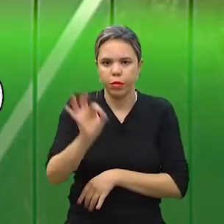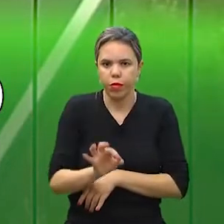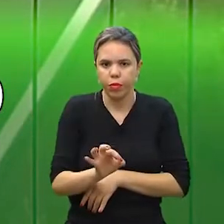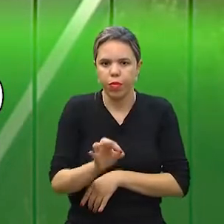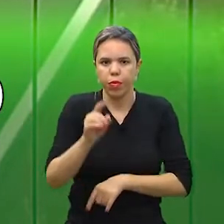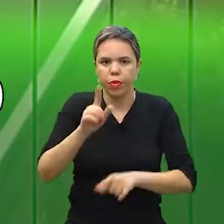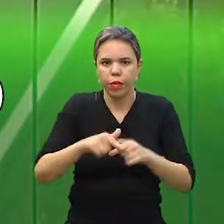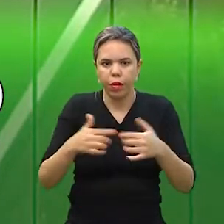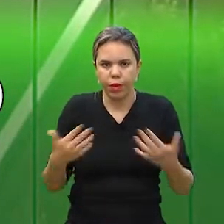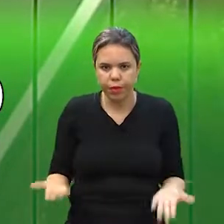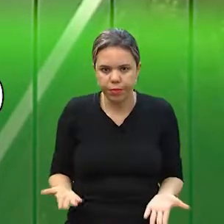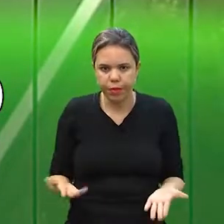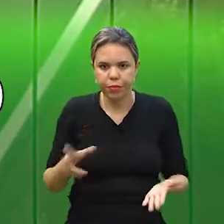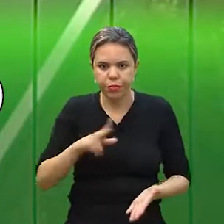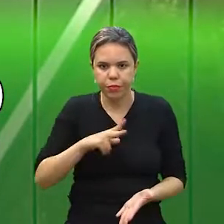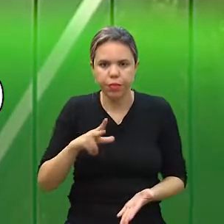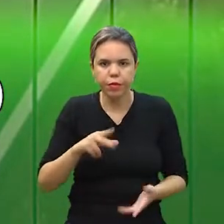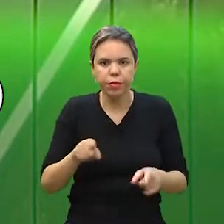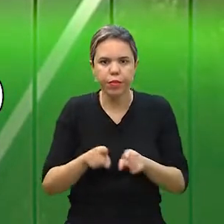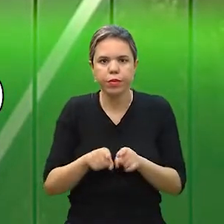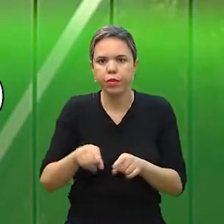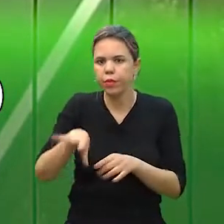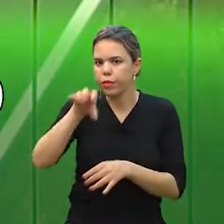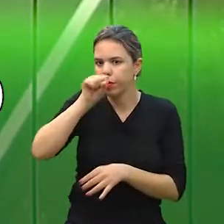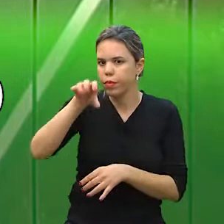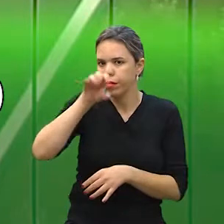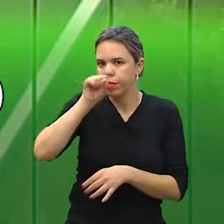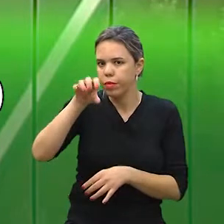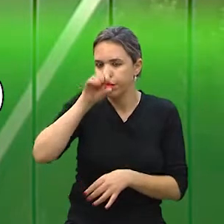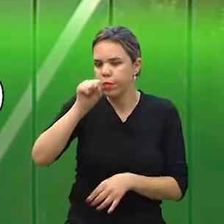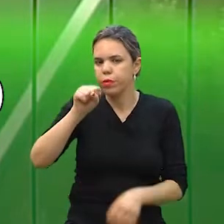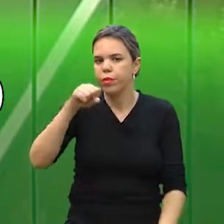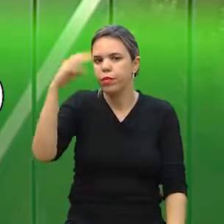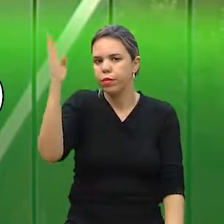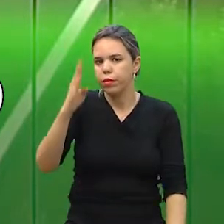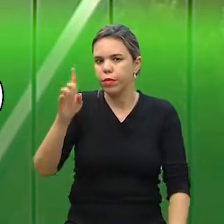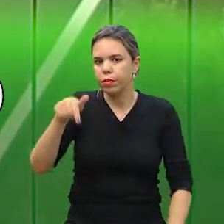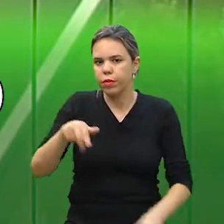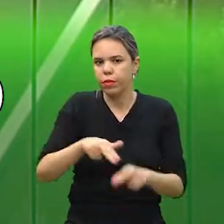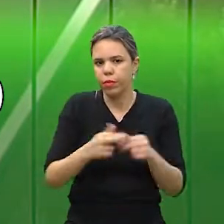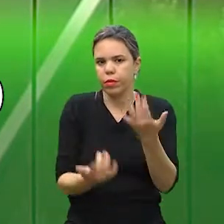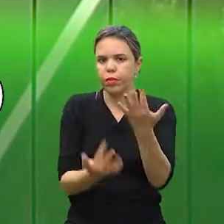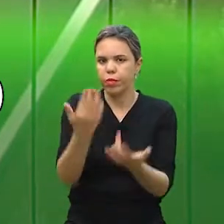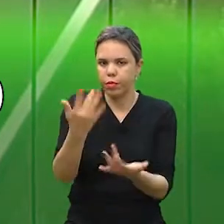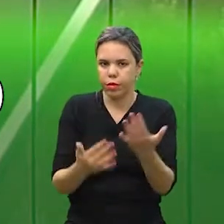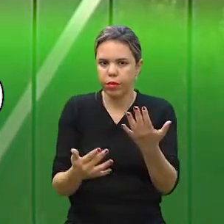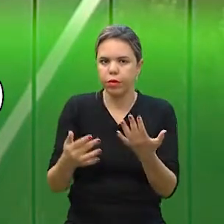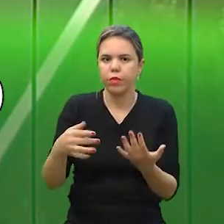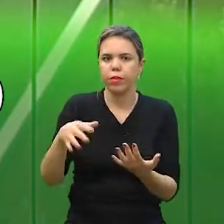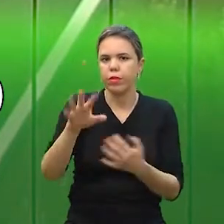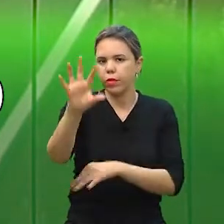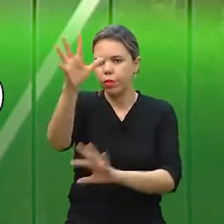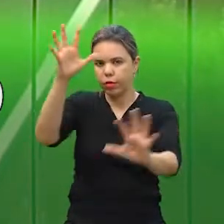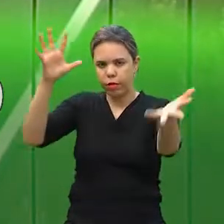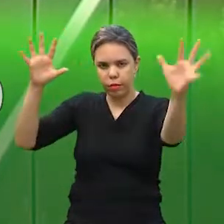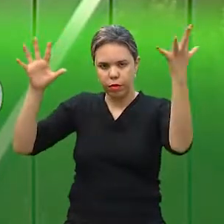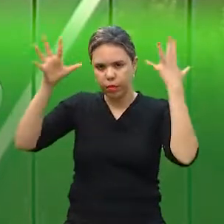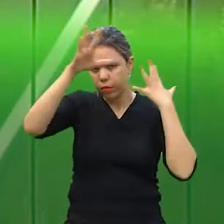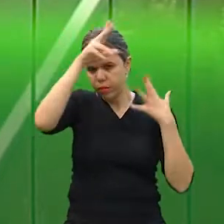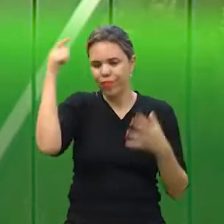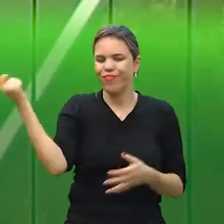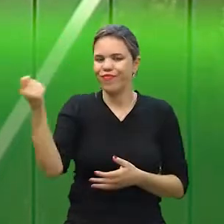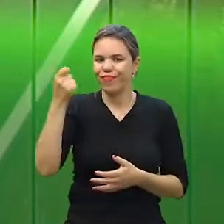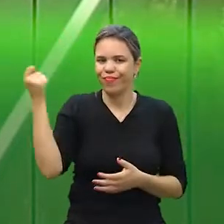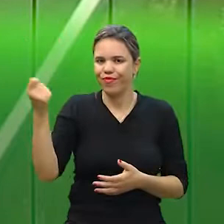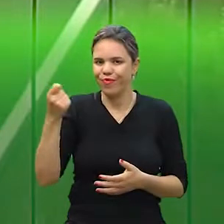do material particulado inalado no Brasil é proveniente das queimadas na floresta amazônica. Muito